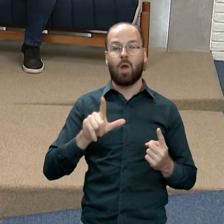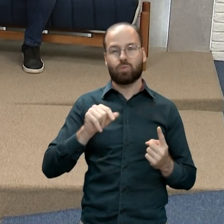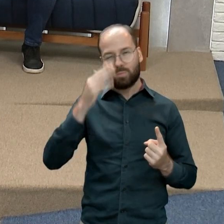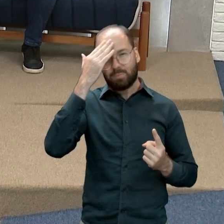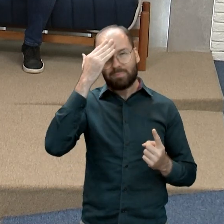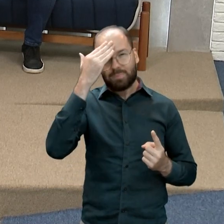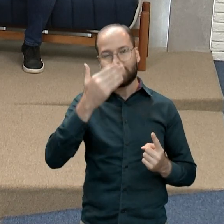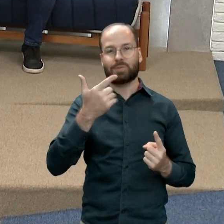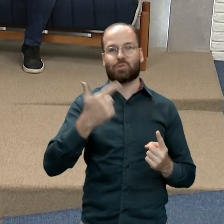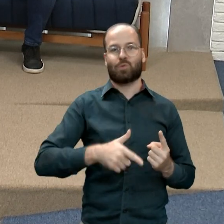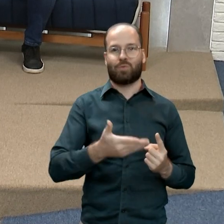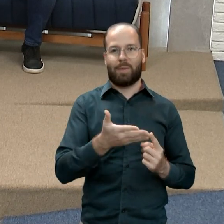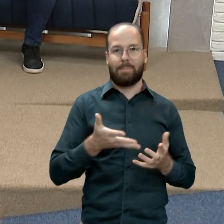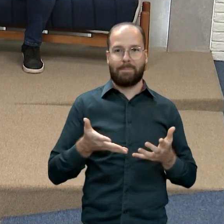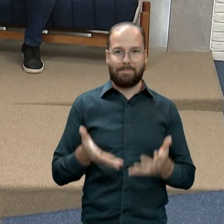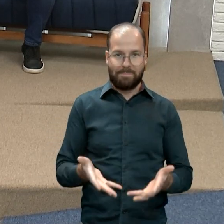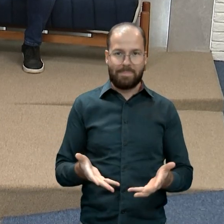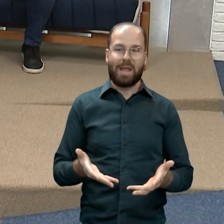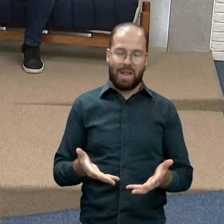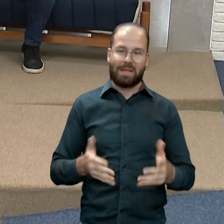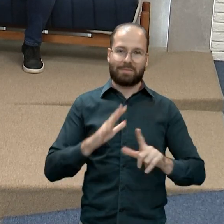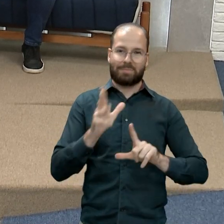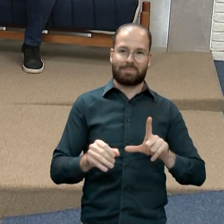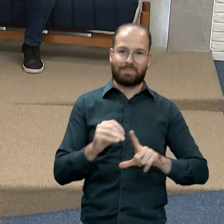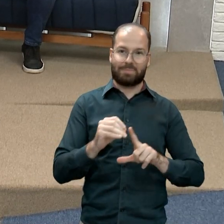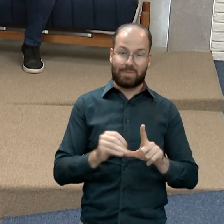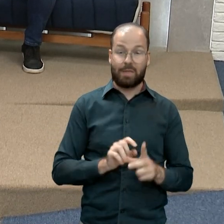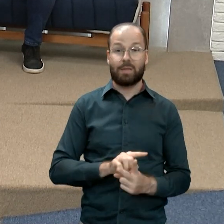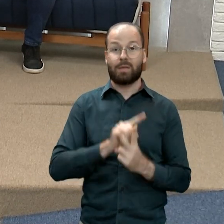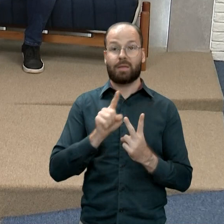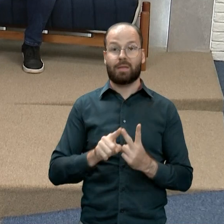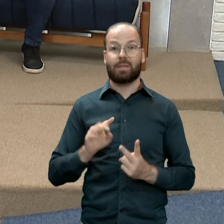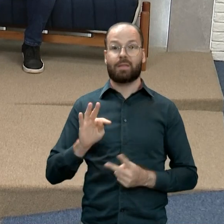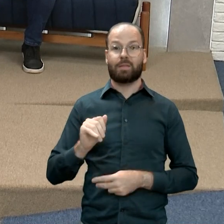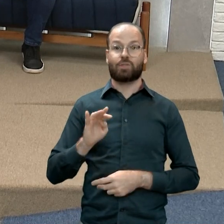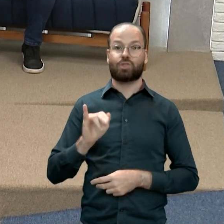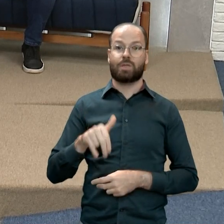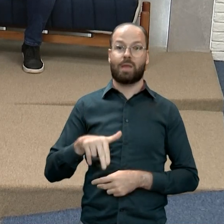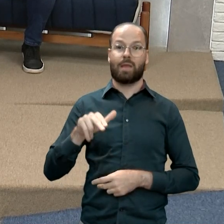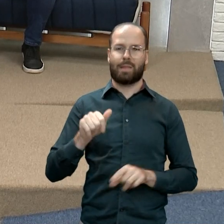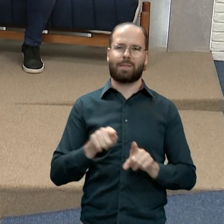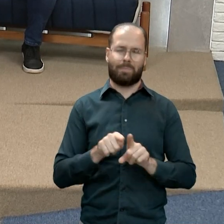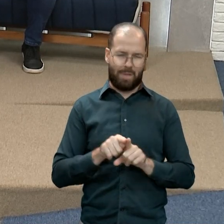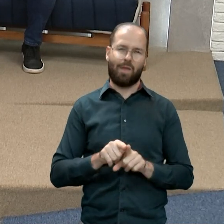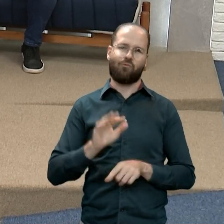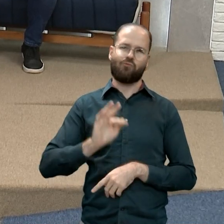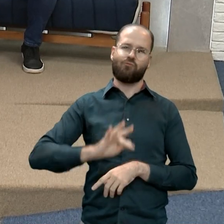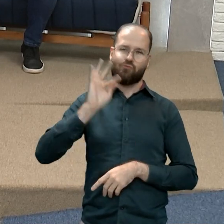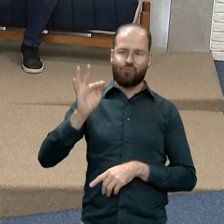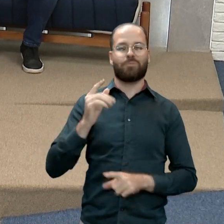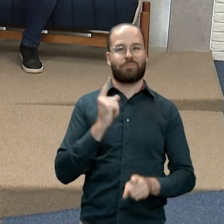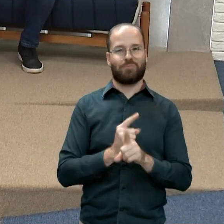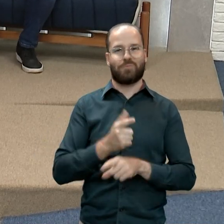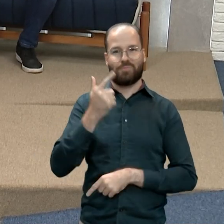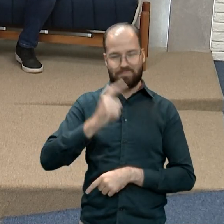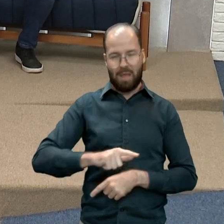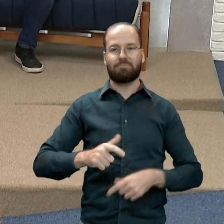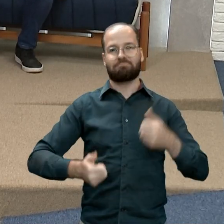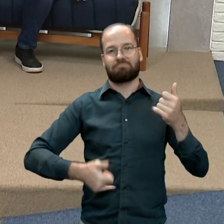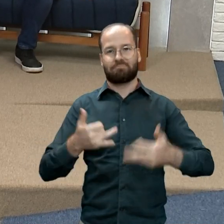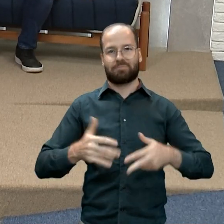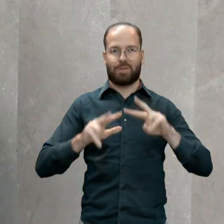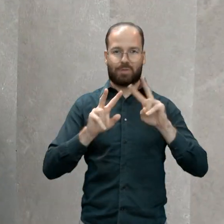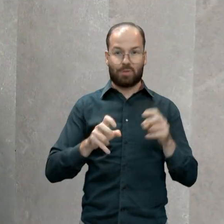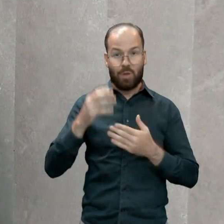gente. Professora Tatiana também. E até uma próxima, porque a gente tem muito ainda a discutir sobre esse assunto e sobre outros também, né? Muito